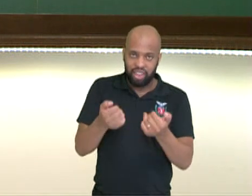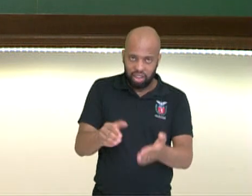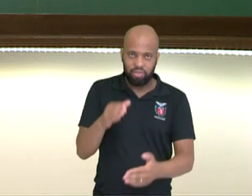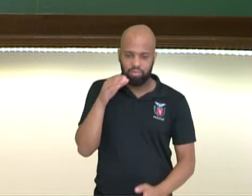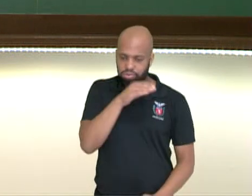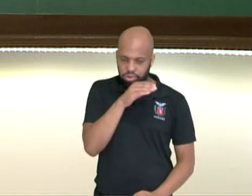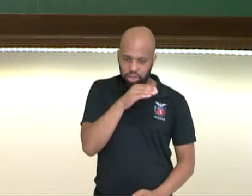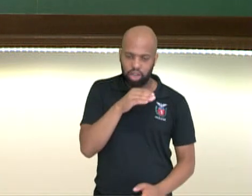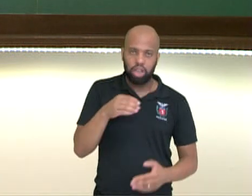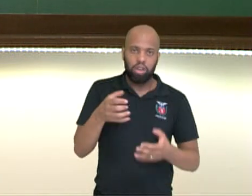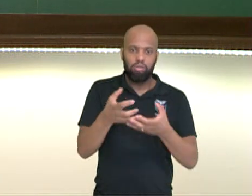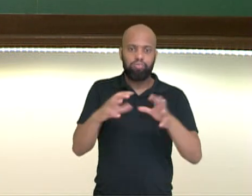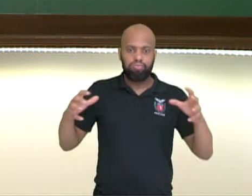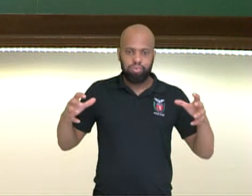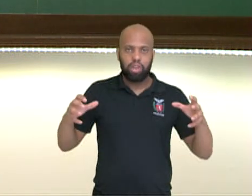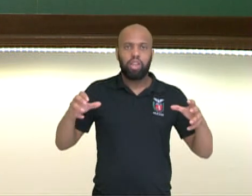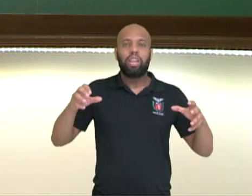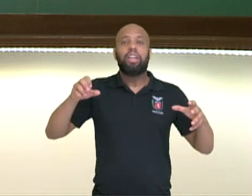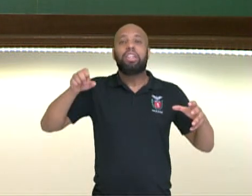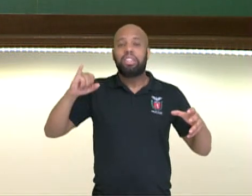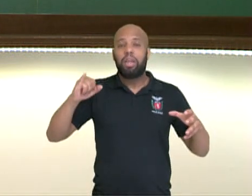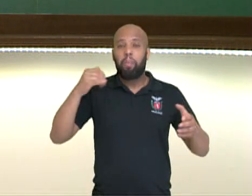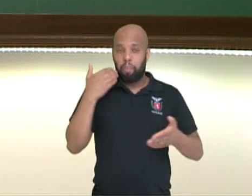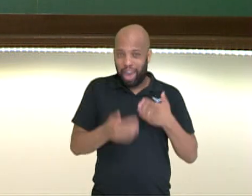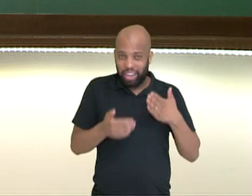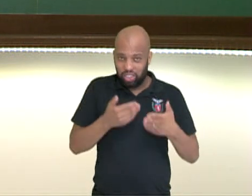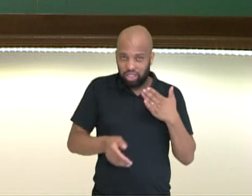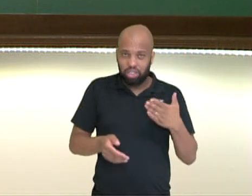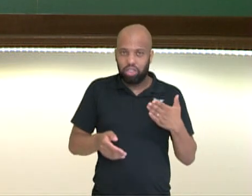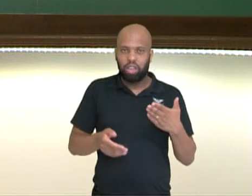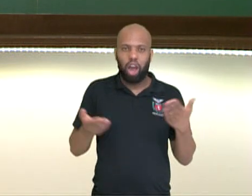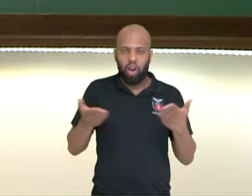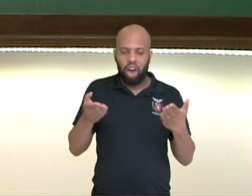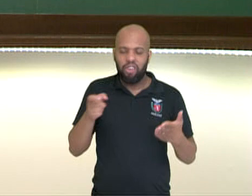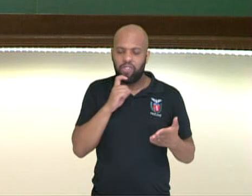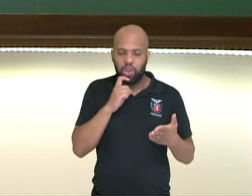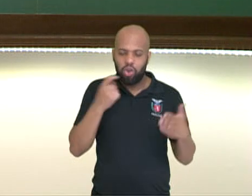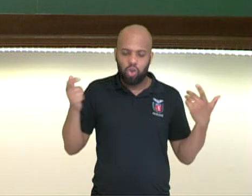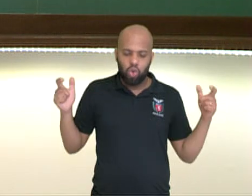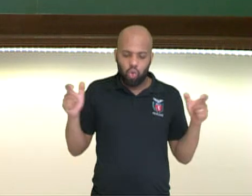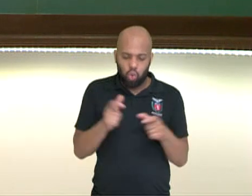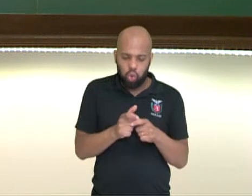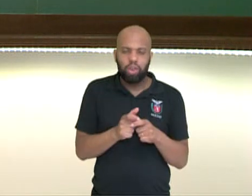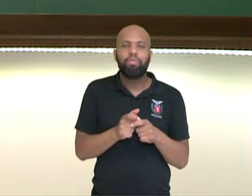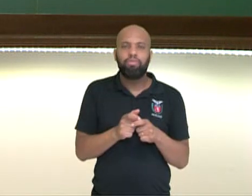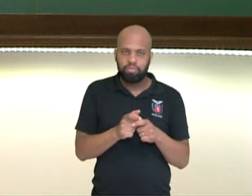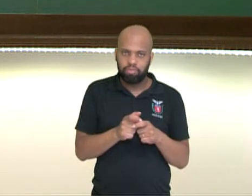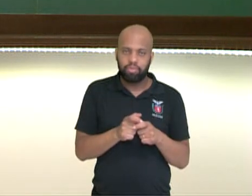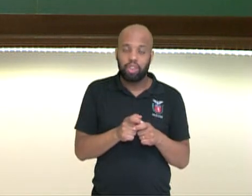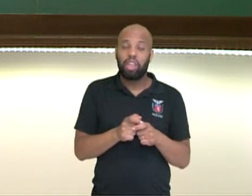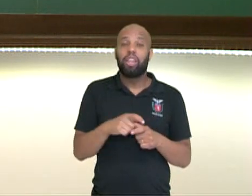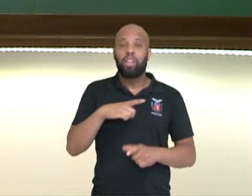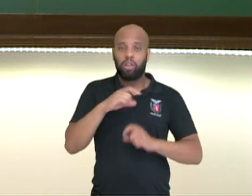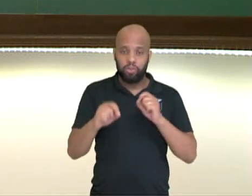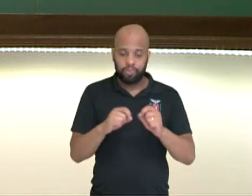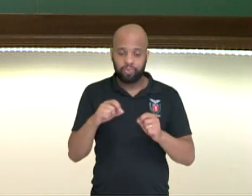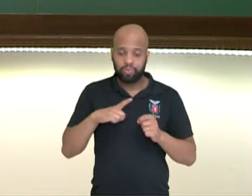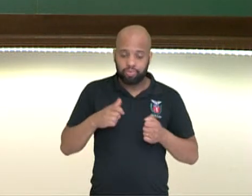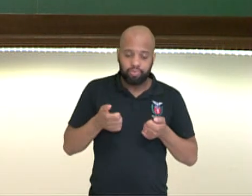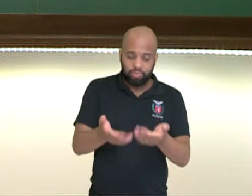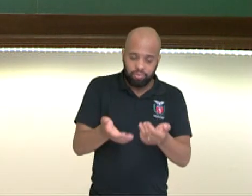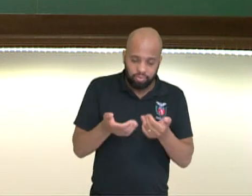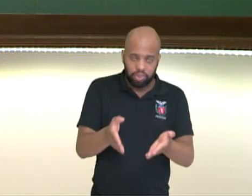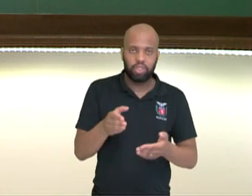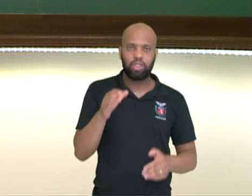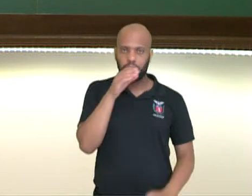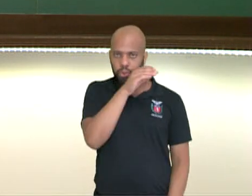quando ele perde calor, esfria. Então eu posso associar a transferência de calor e a temperatura física